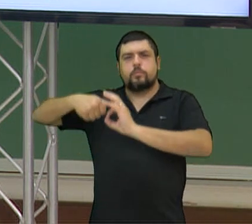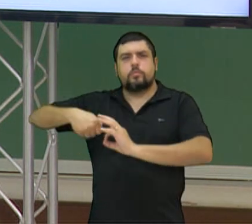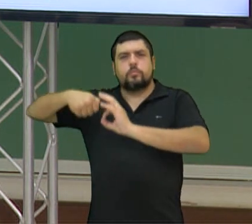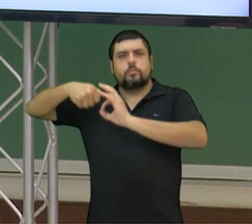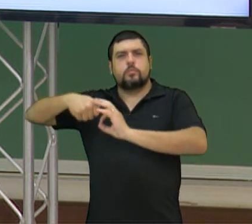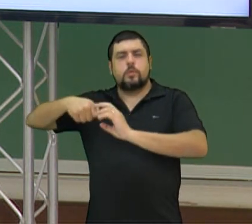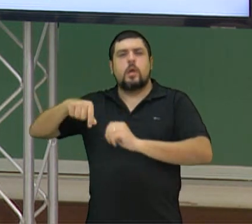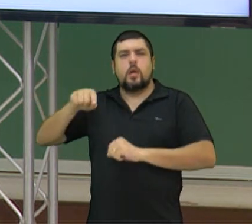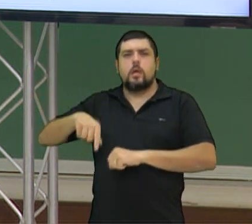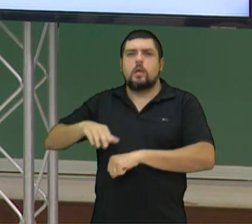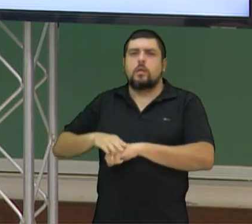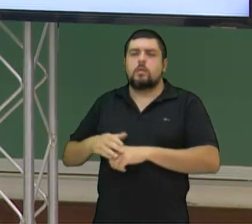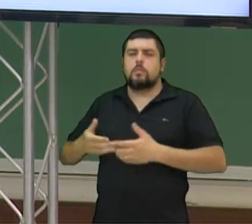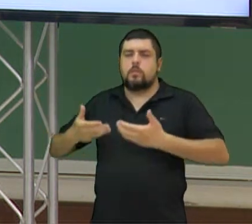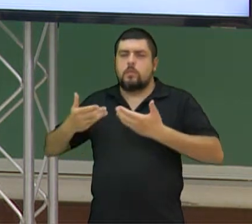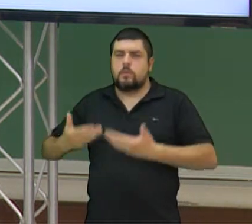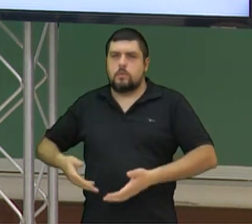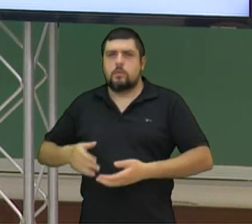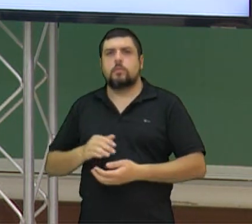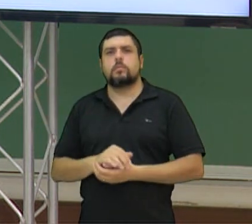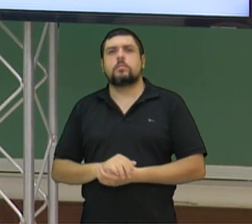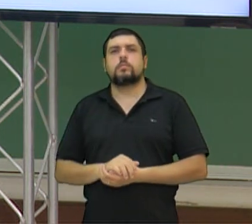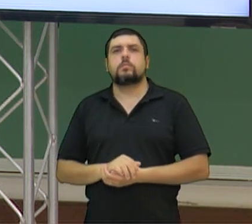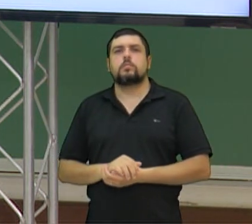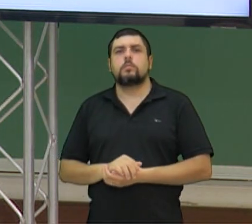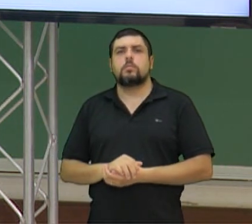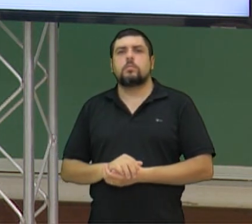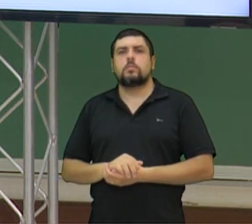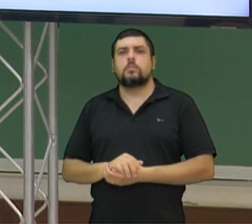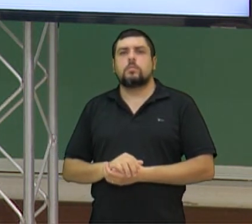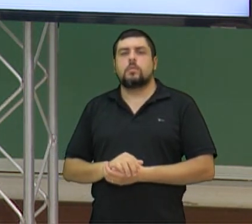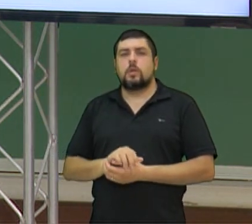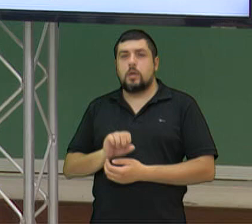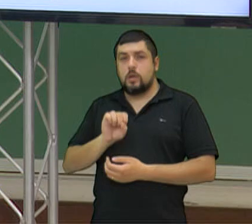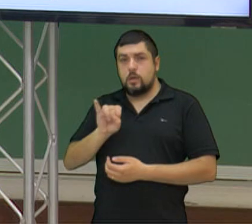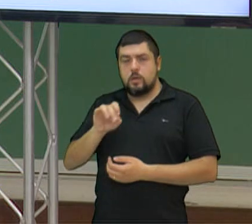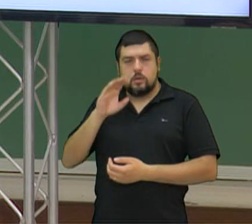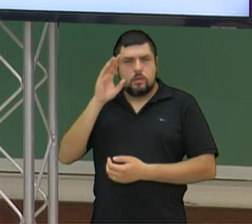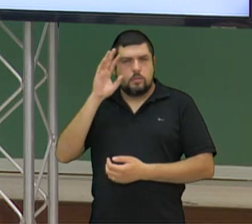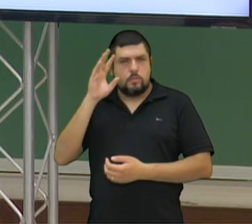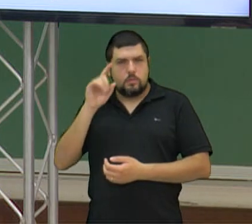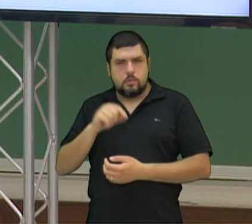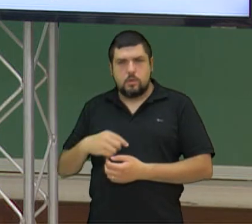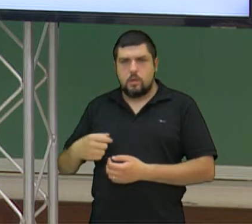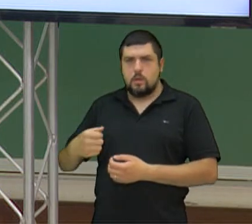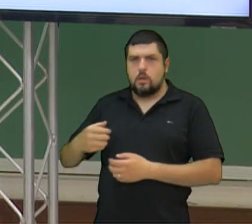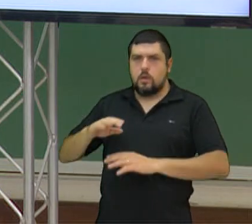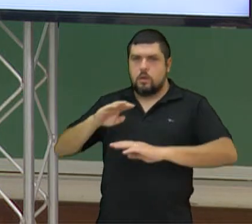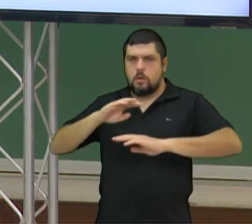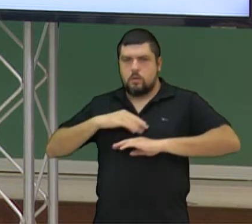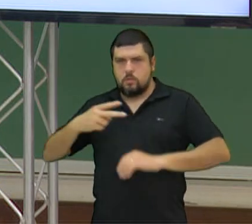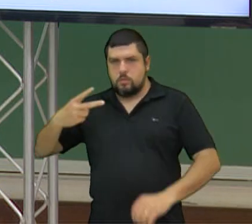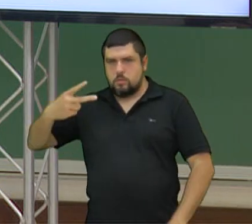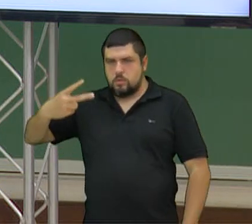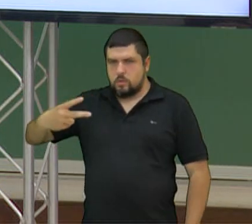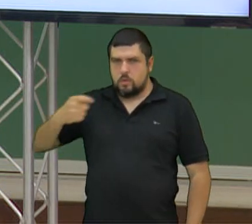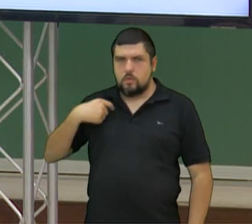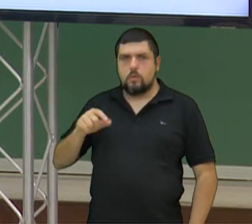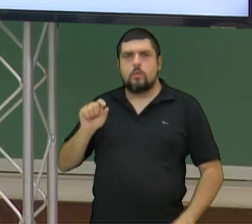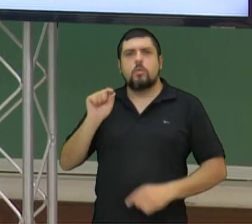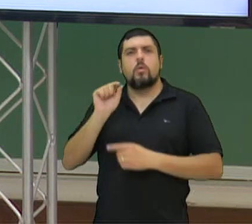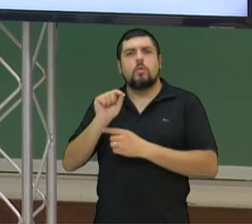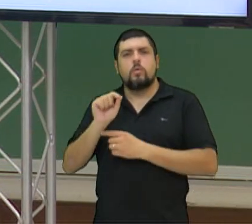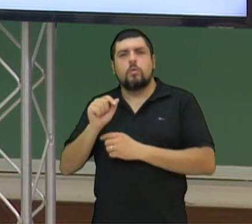menor, certo? Então, se você for analisar aqui, na situação 2, certo? Você terá o menor